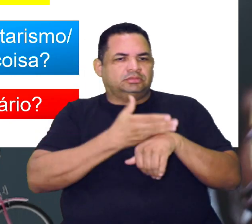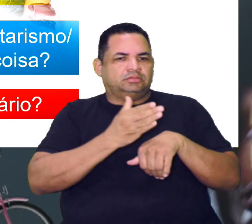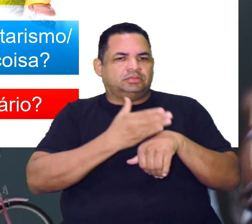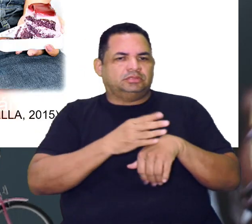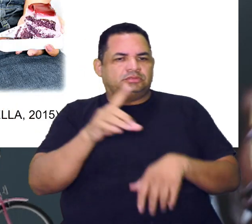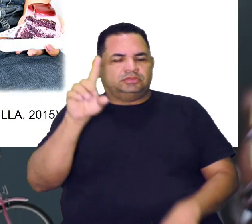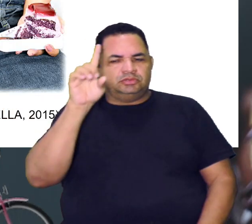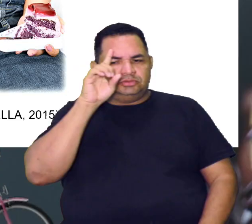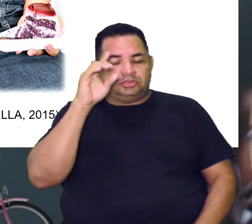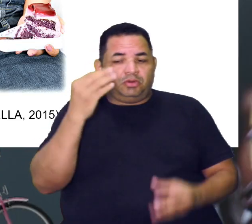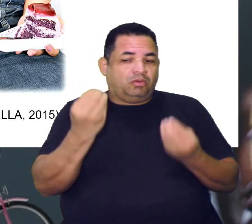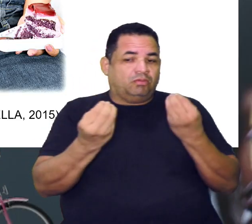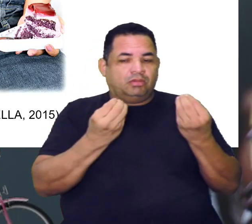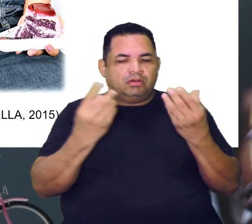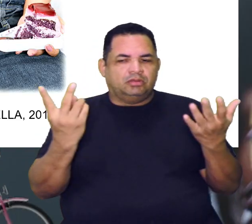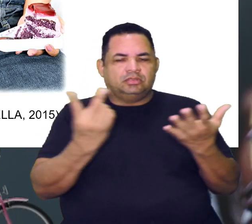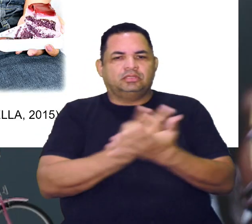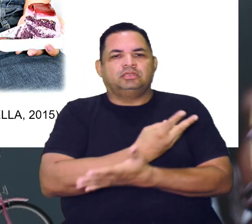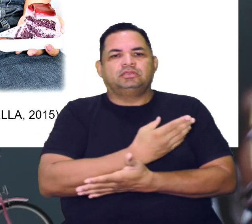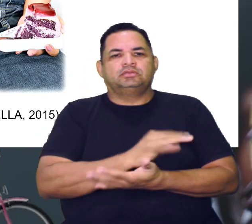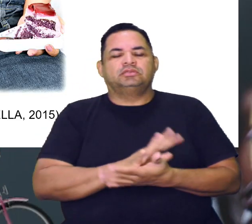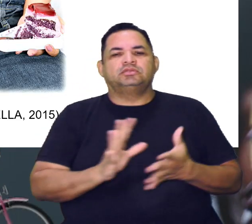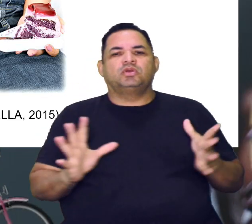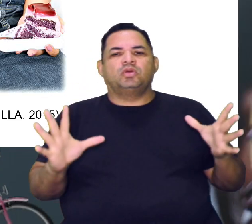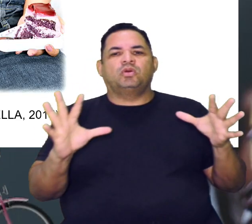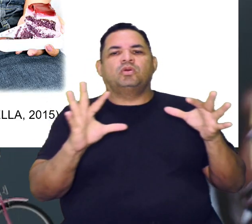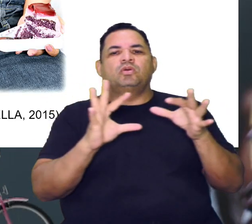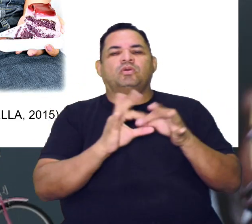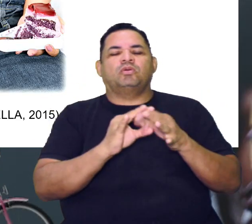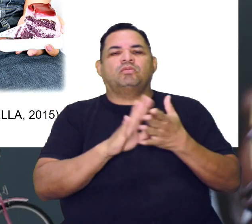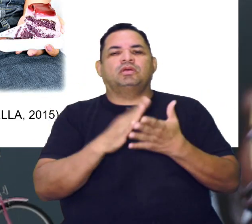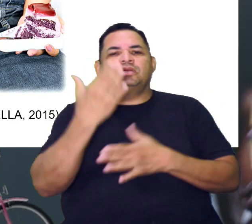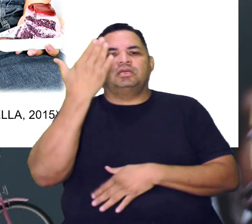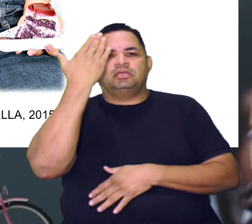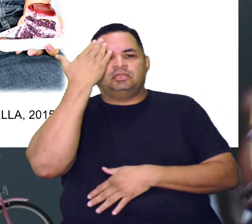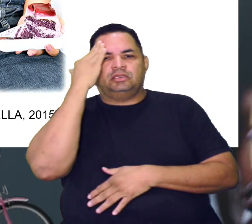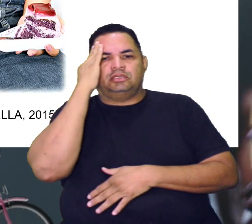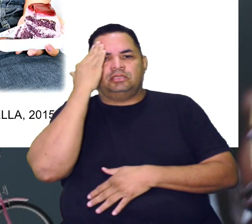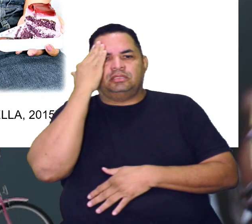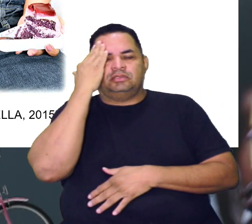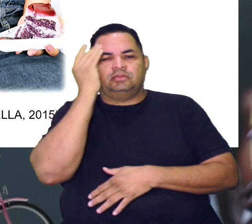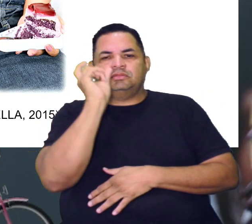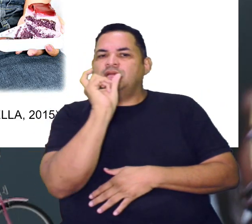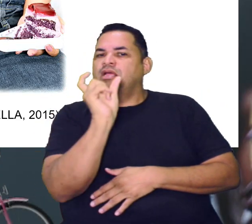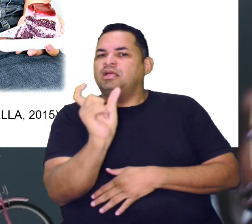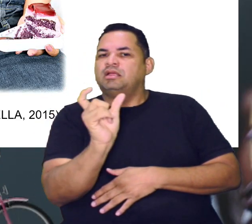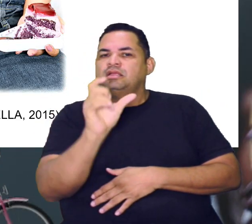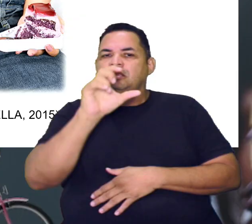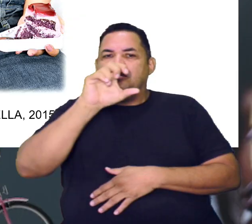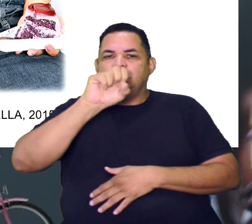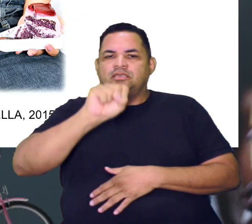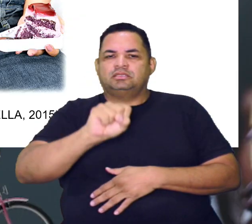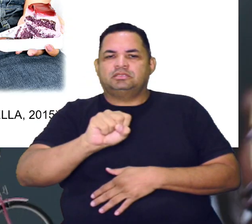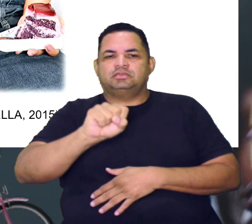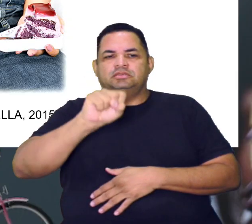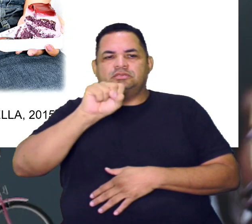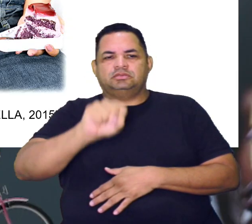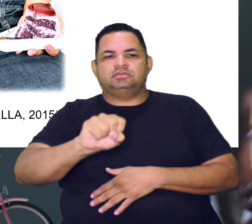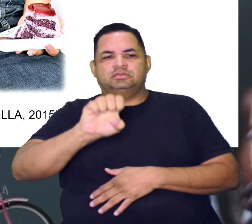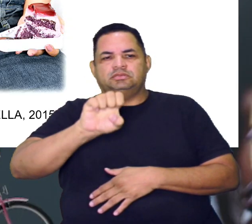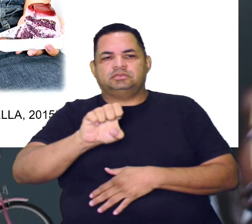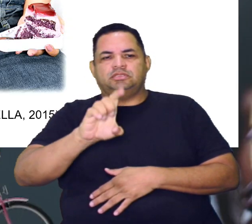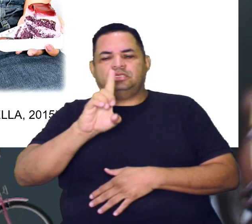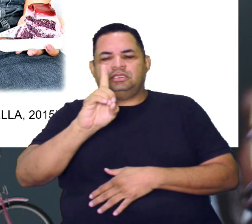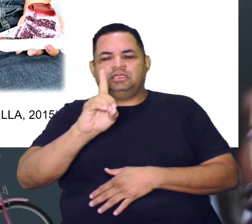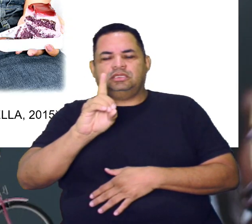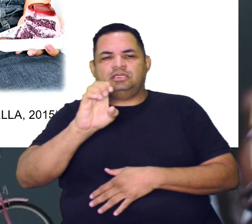Tudo bem? Dentro desse contexto, a gente começa a entender aí sobre essa palavra, sedentário.